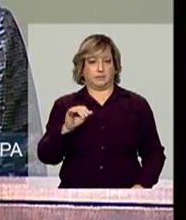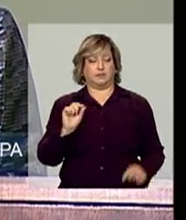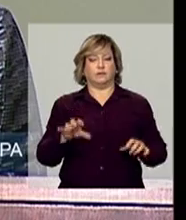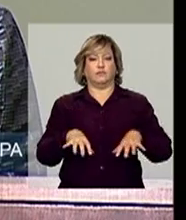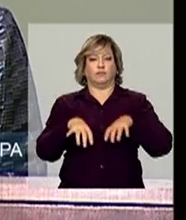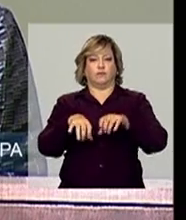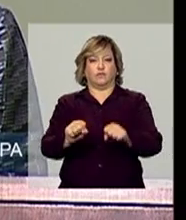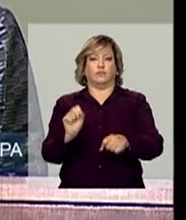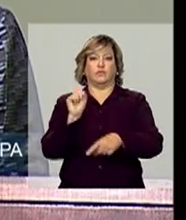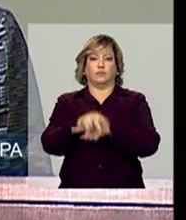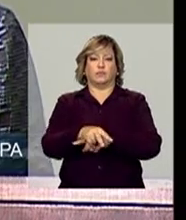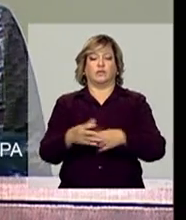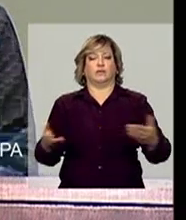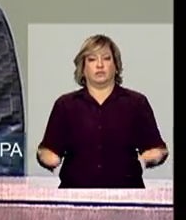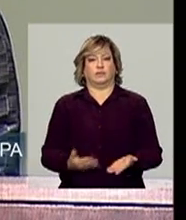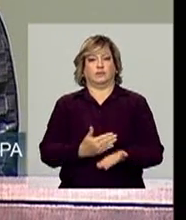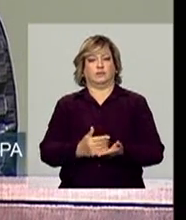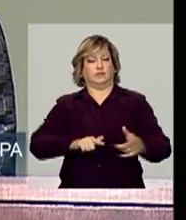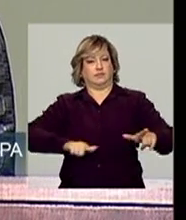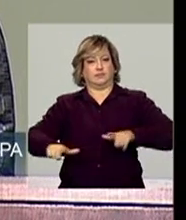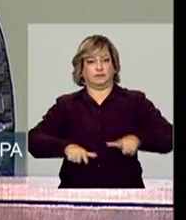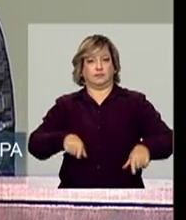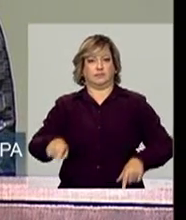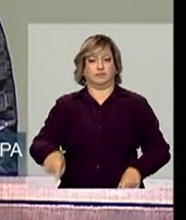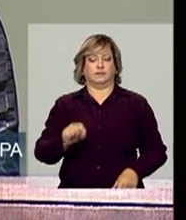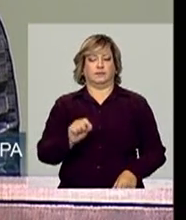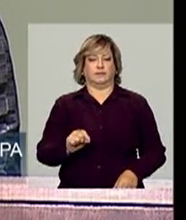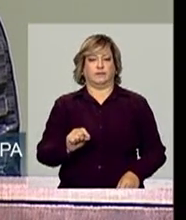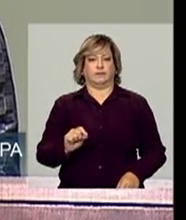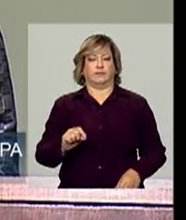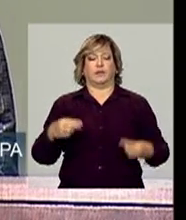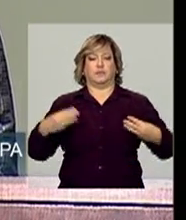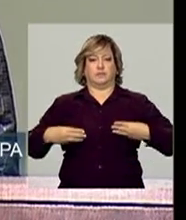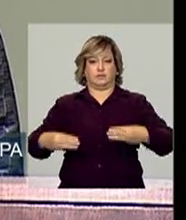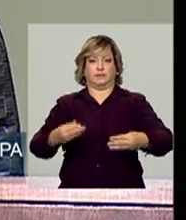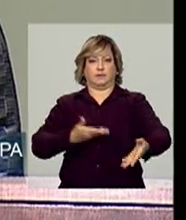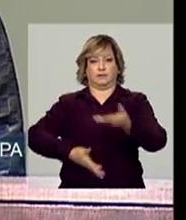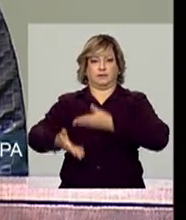ingressam nos quadros do Ministério das Relações Exteriores.